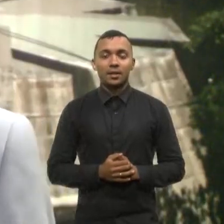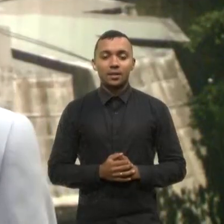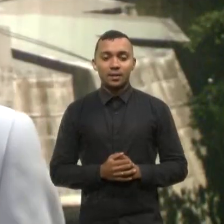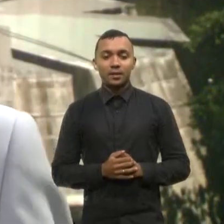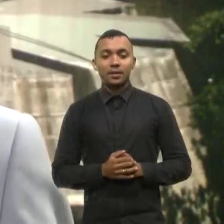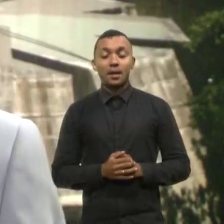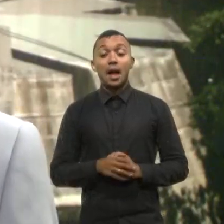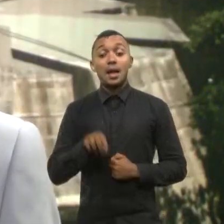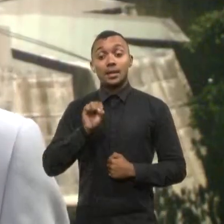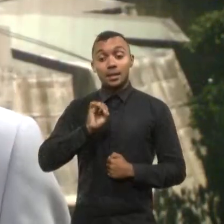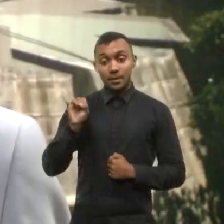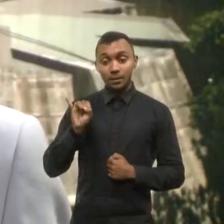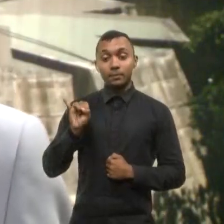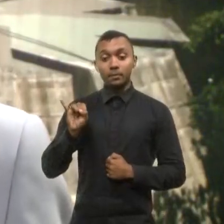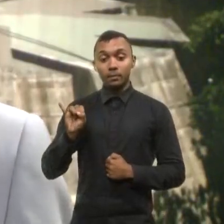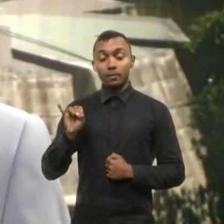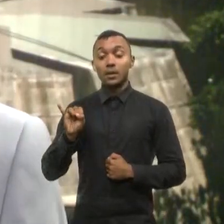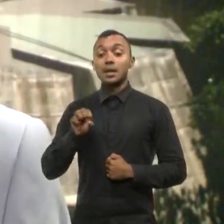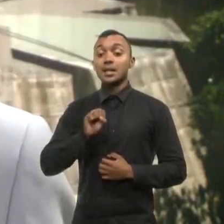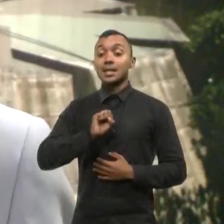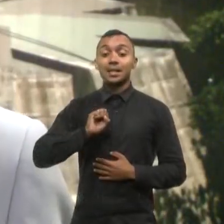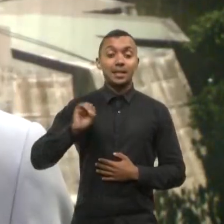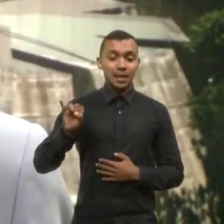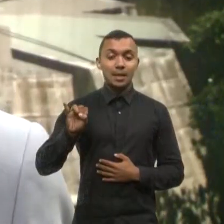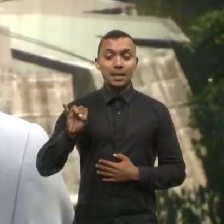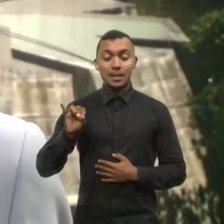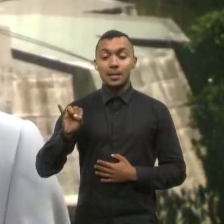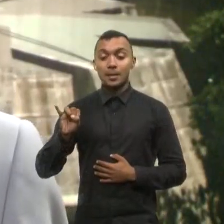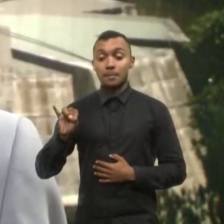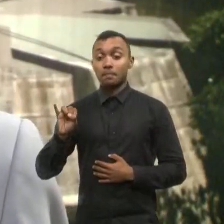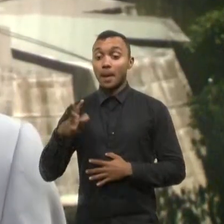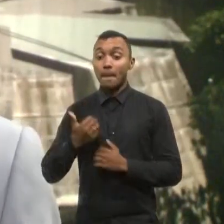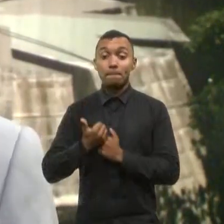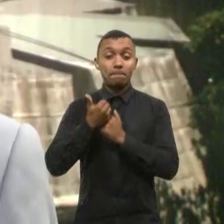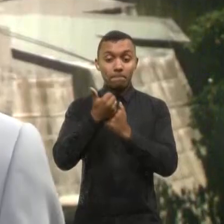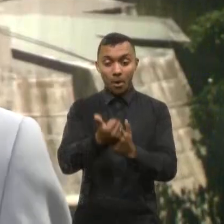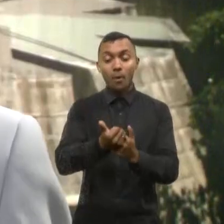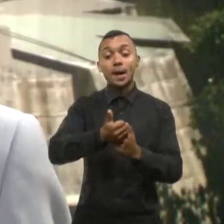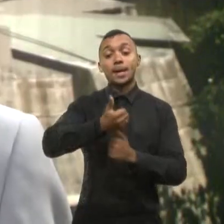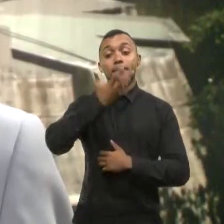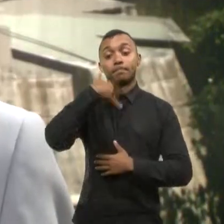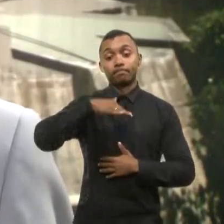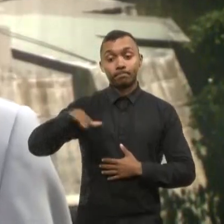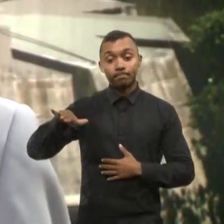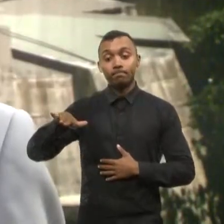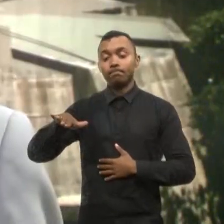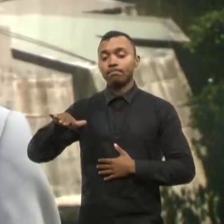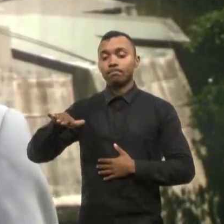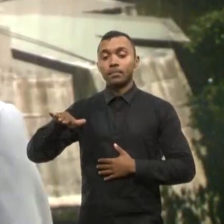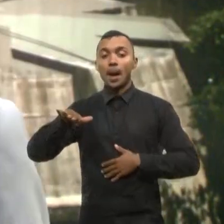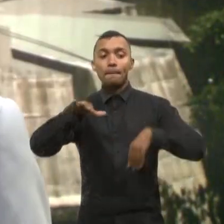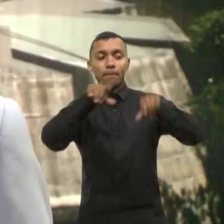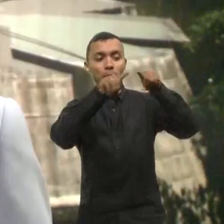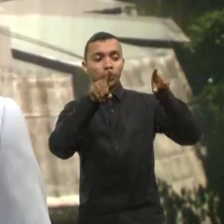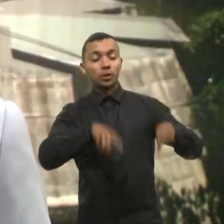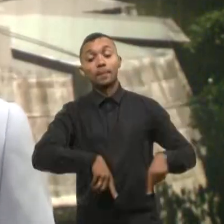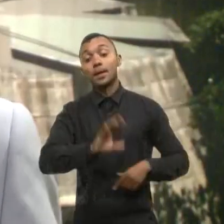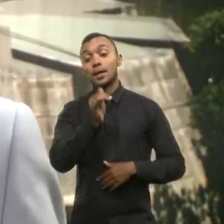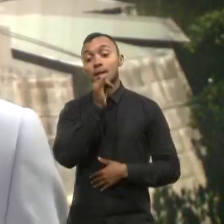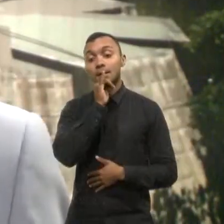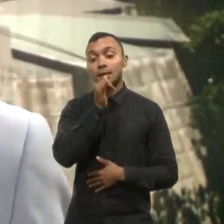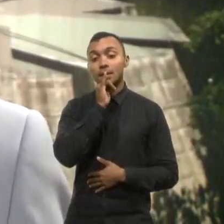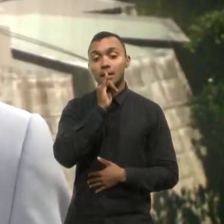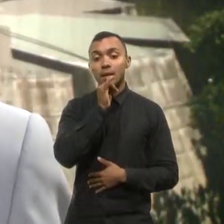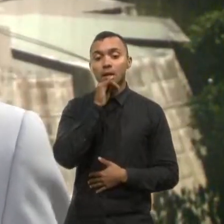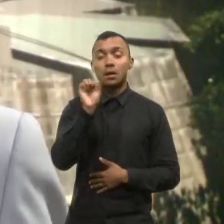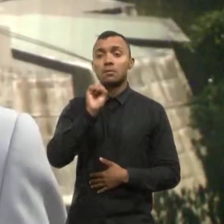se tivermos uma rede de proteção de crianças e adolescentes integrada. Toda vez que nós temos